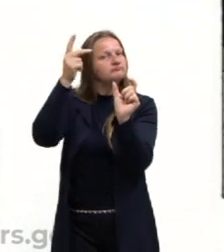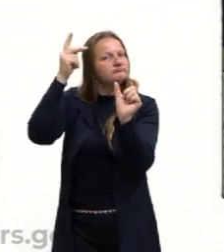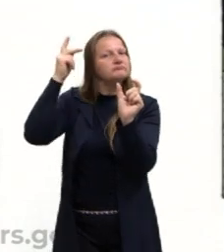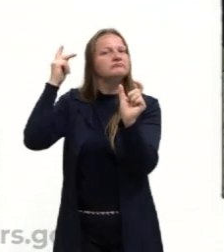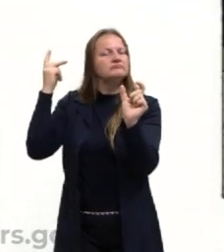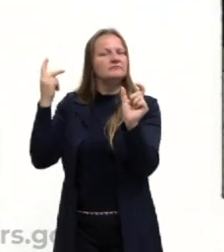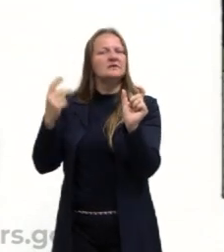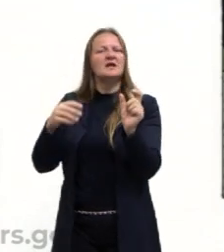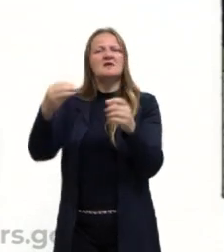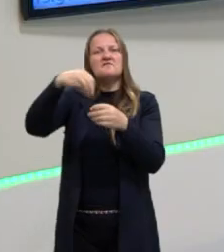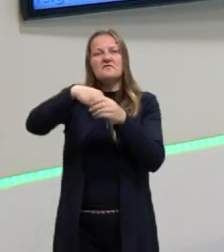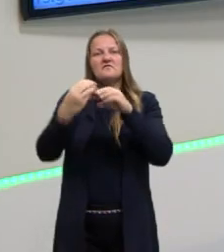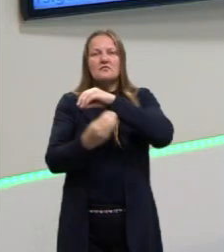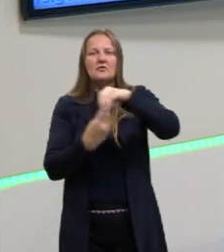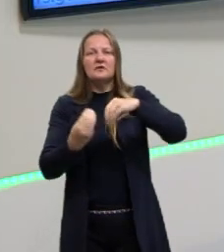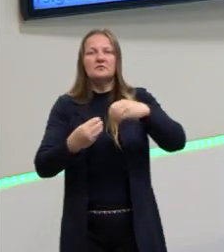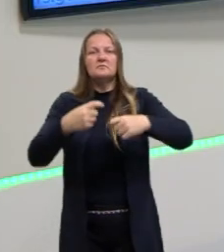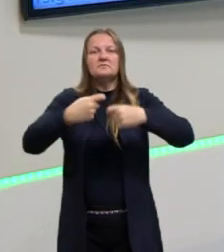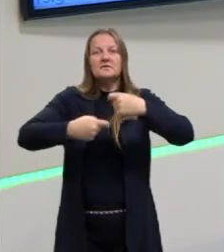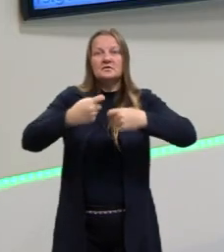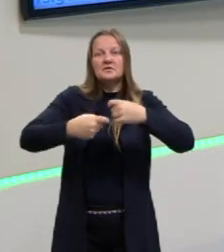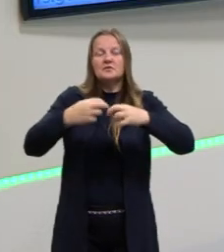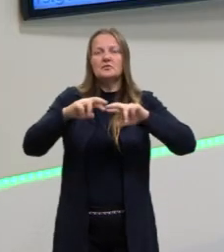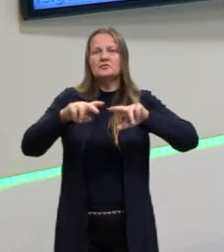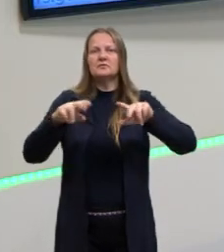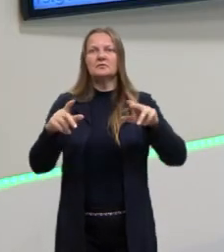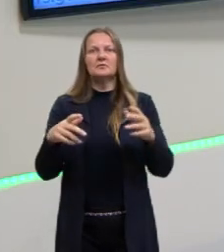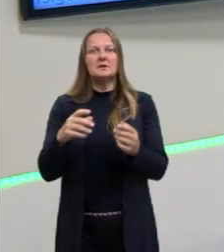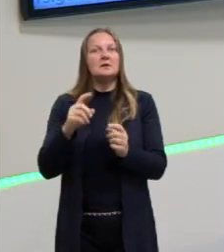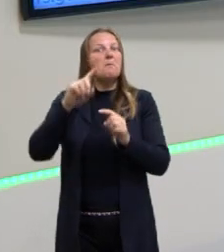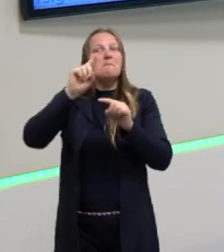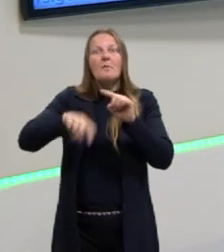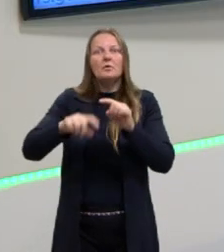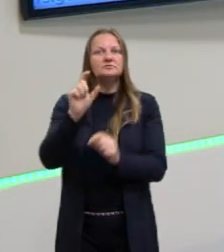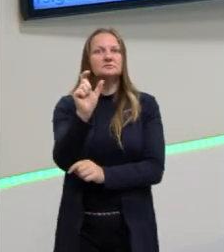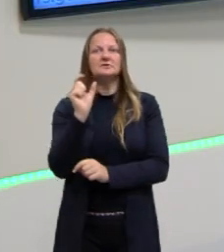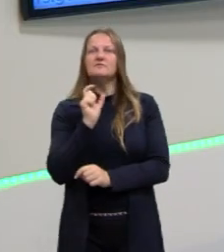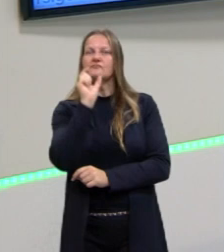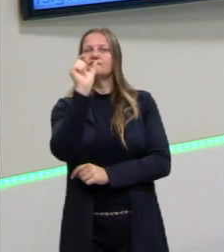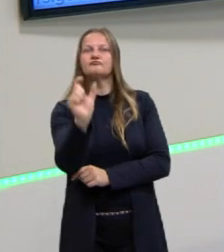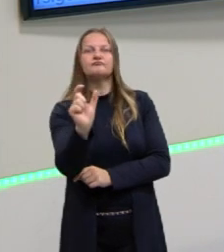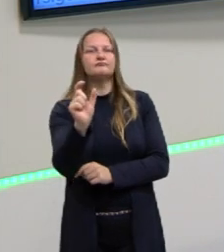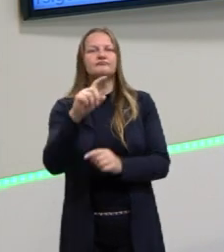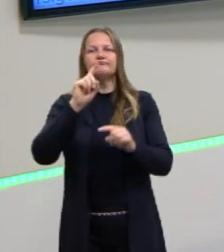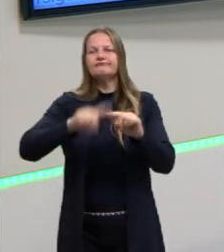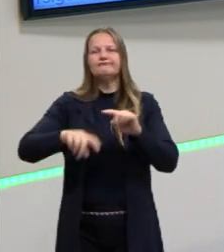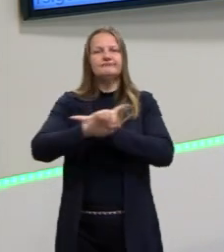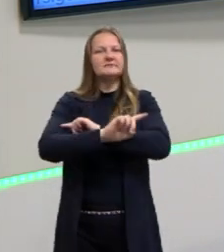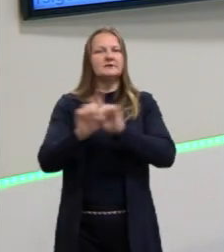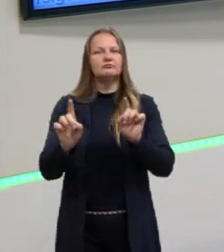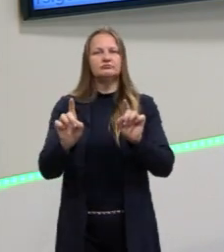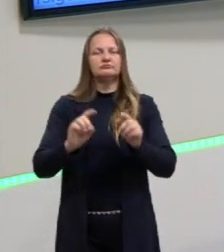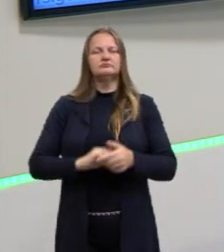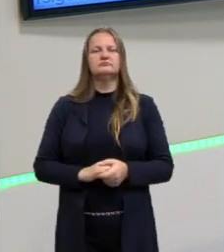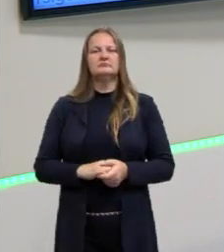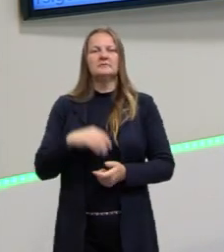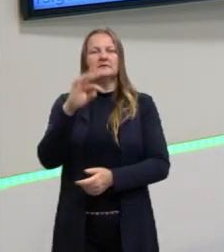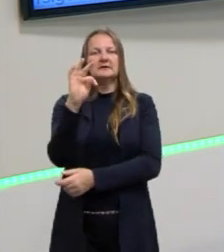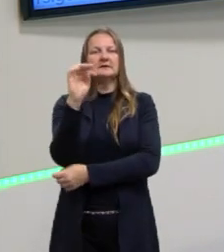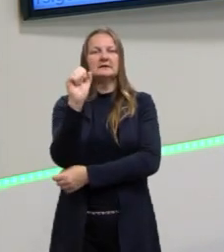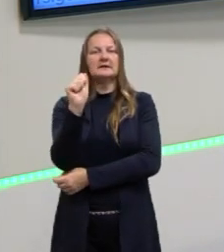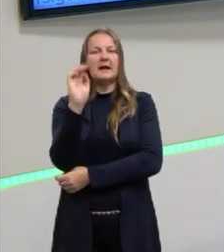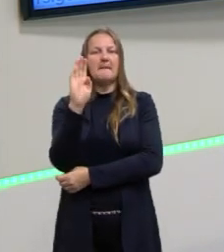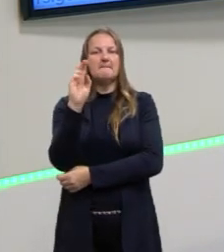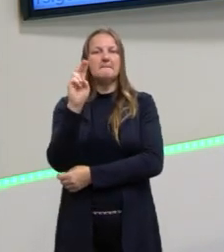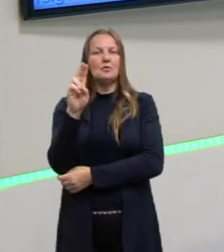Homossexualismo etc e tal que em alguns momentos da história não poderia ser pronunciado então a palavra também como Tabu que não